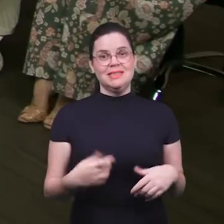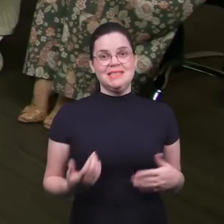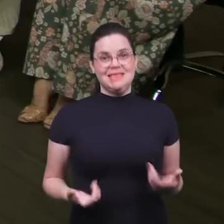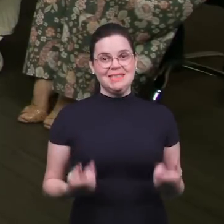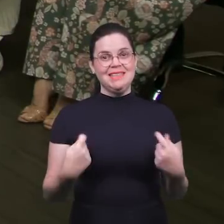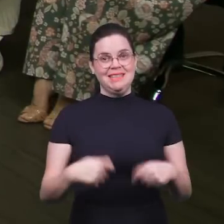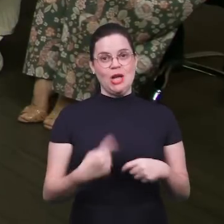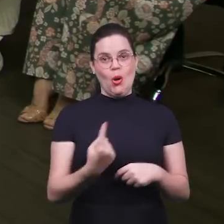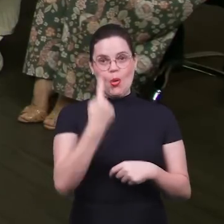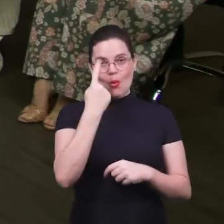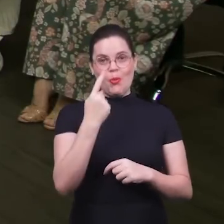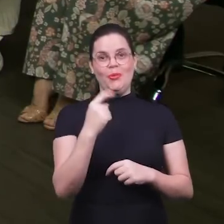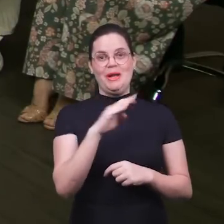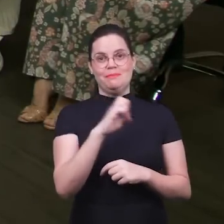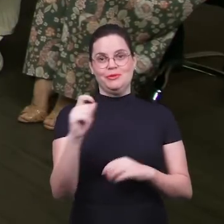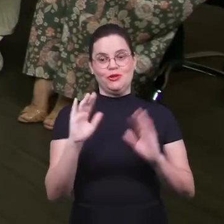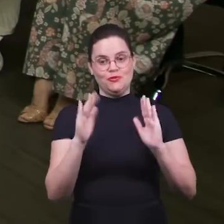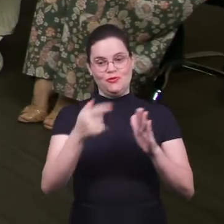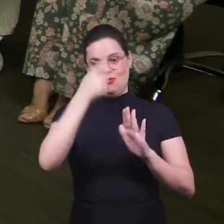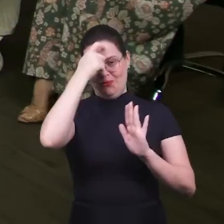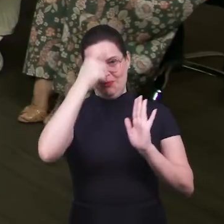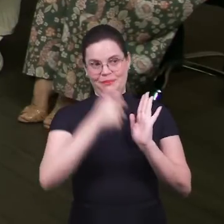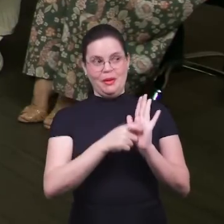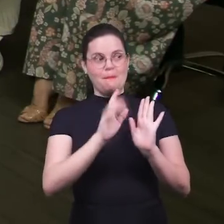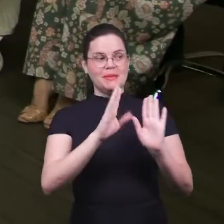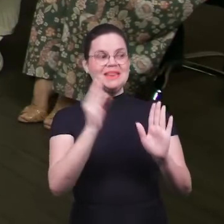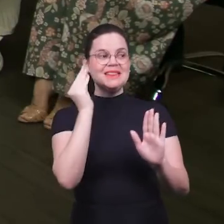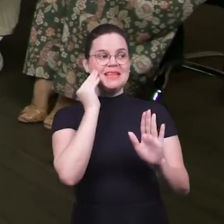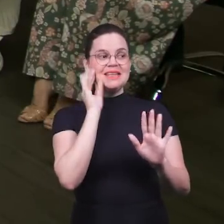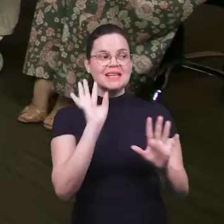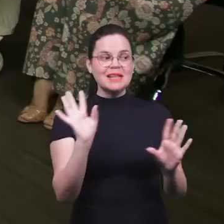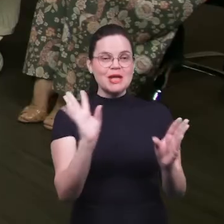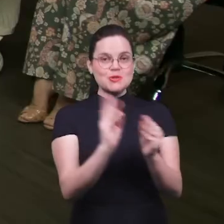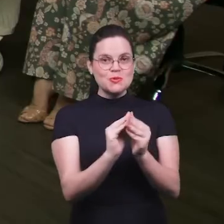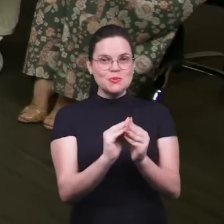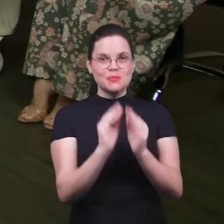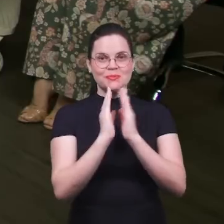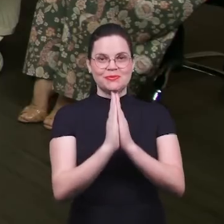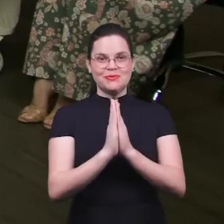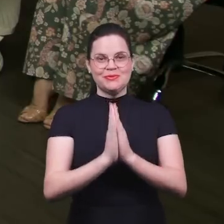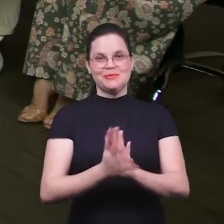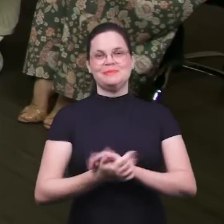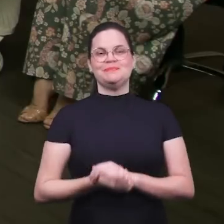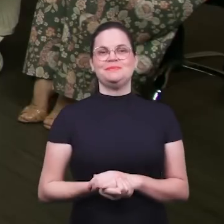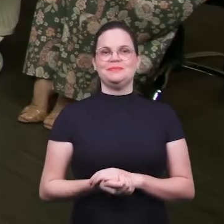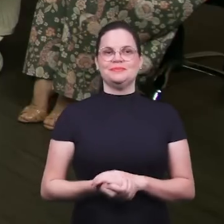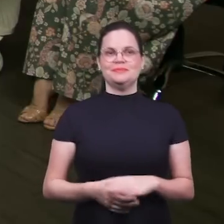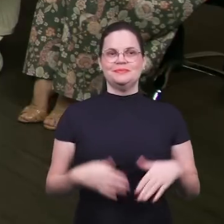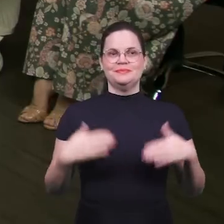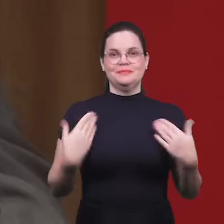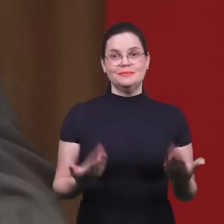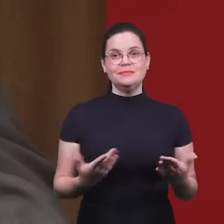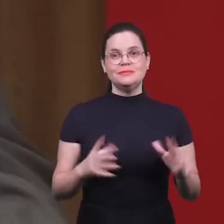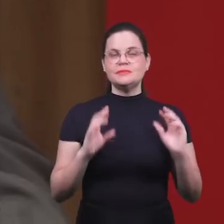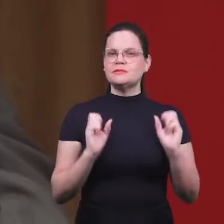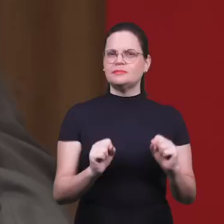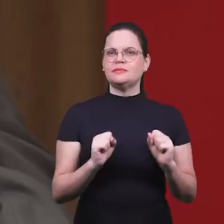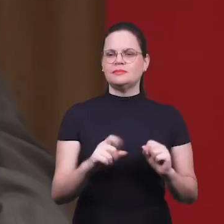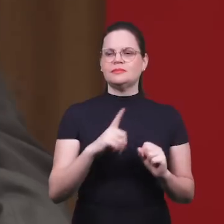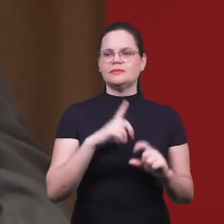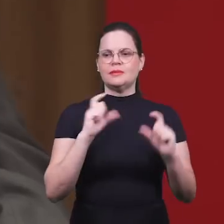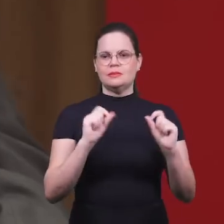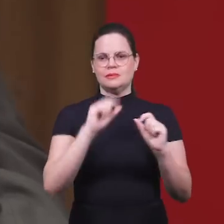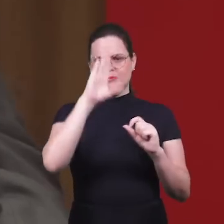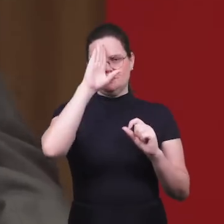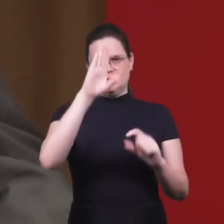programa. Mas vai, Léo, tenta resumir. Vamos lá, né? Você pode ter como ponto de partida, e